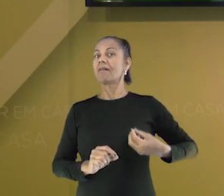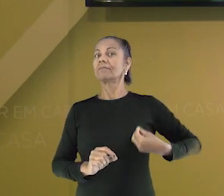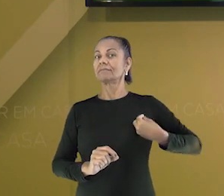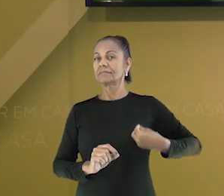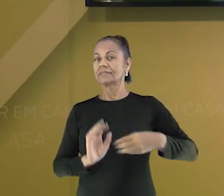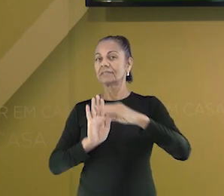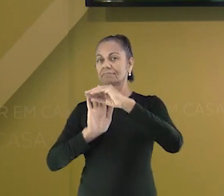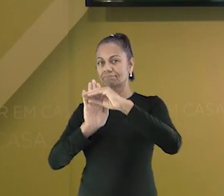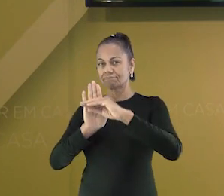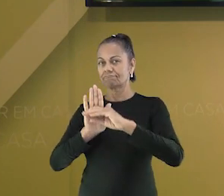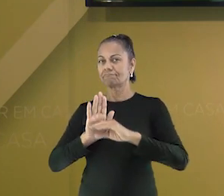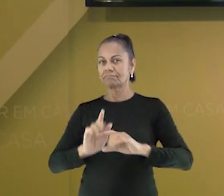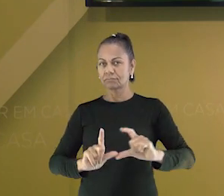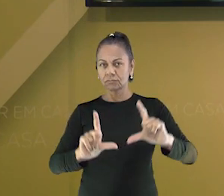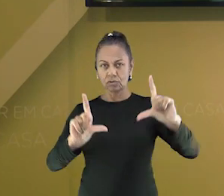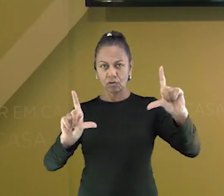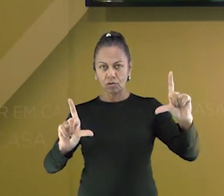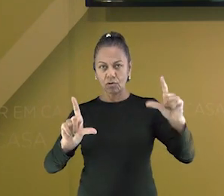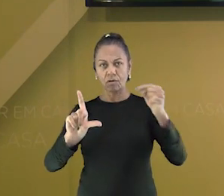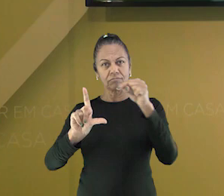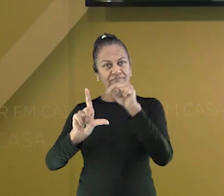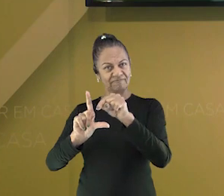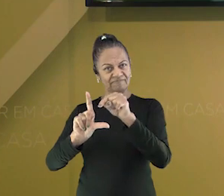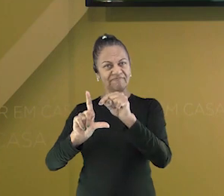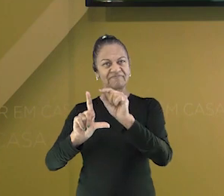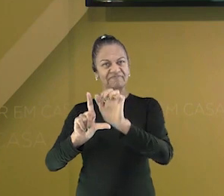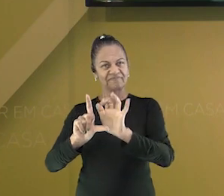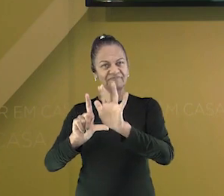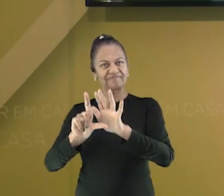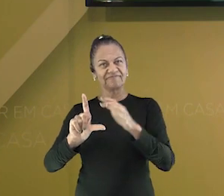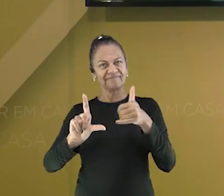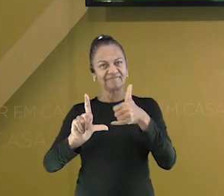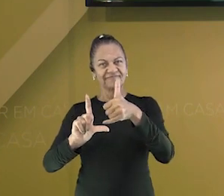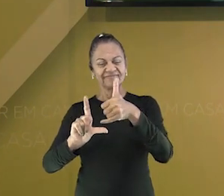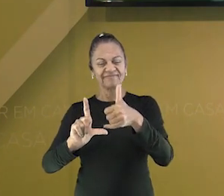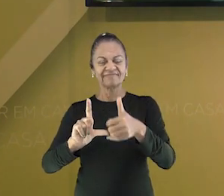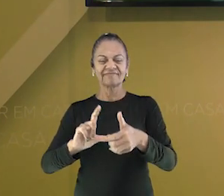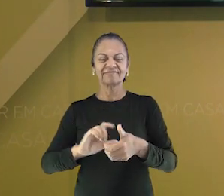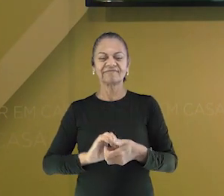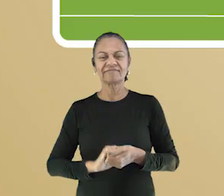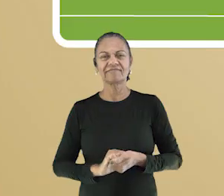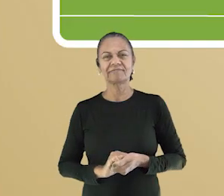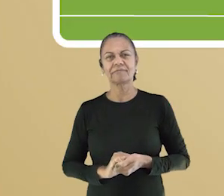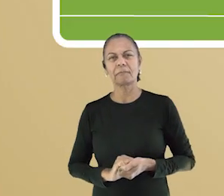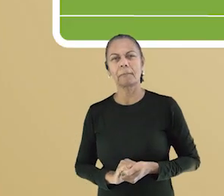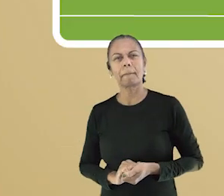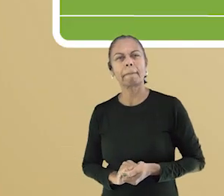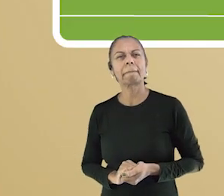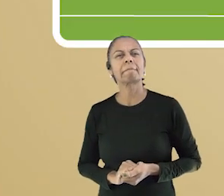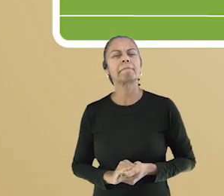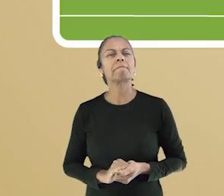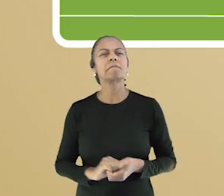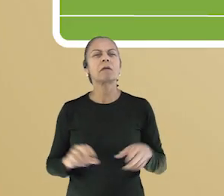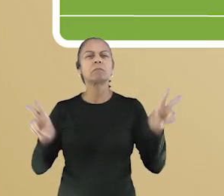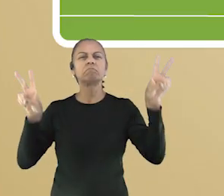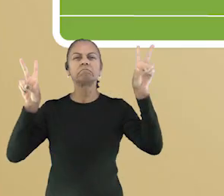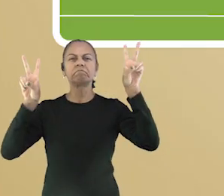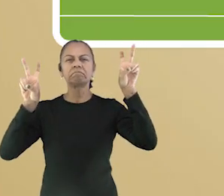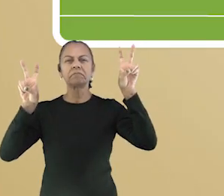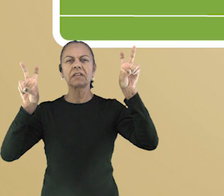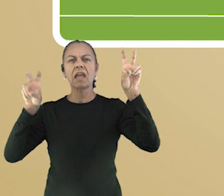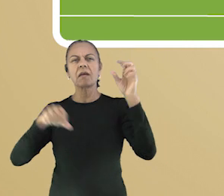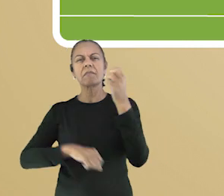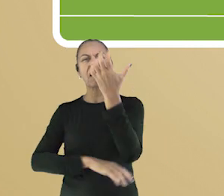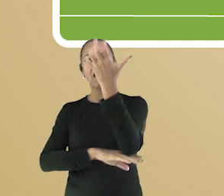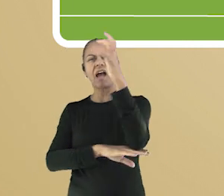ele, registre sua presença e fique com a gente, beleza? Agora, vamos começar. Pessoal, falar sobre o